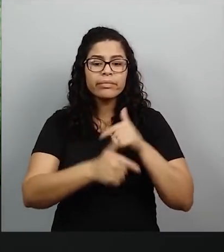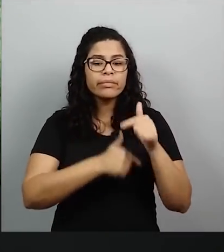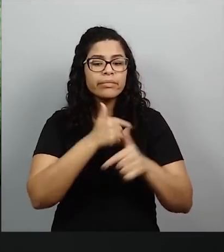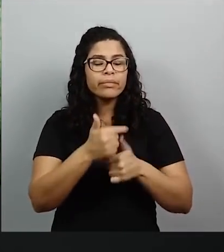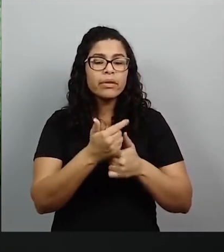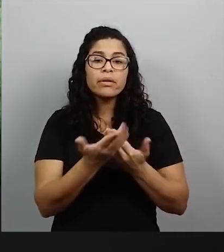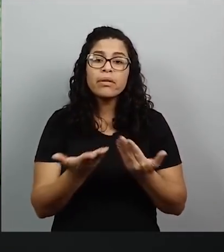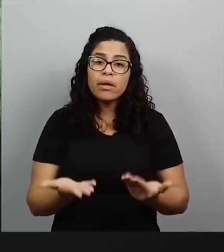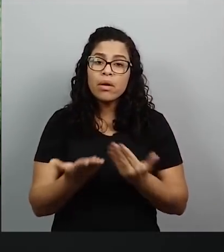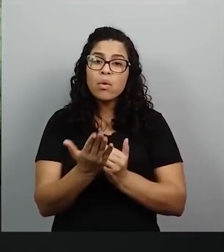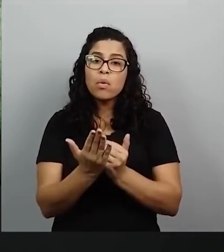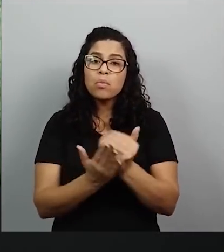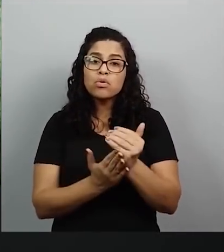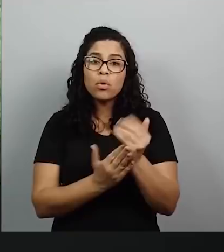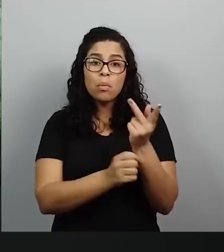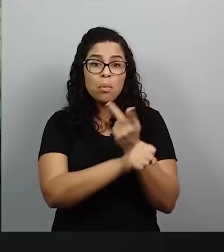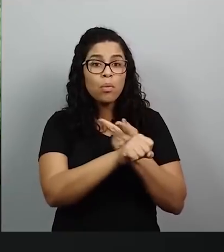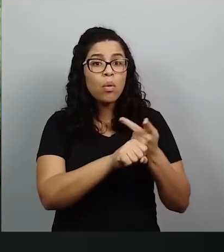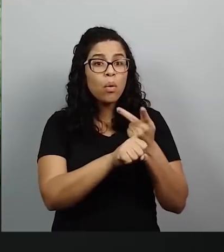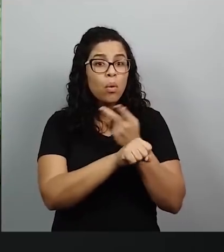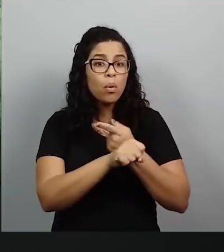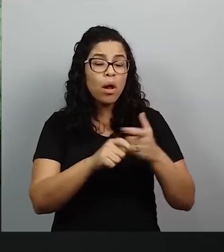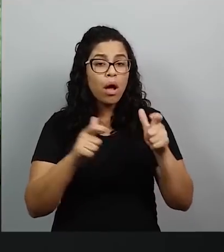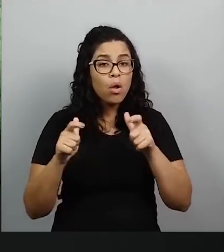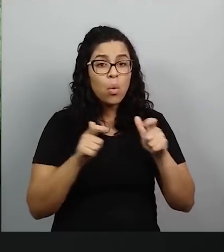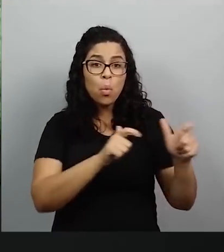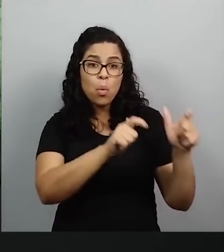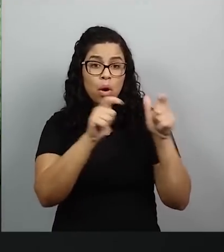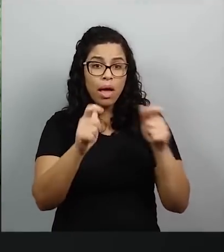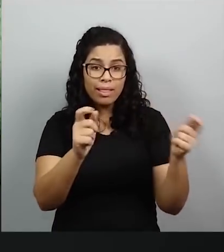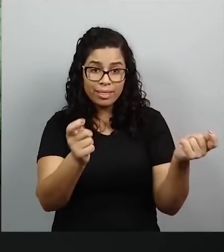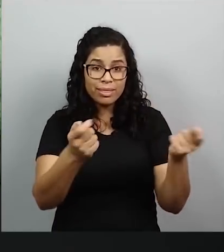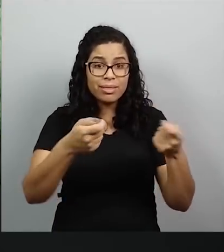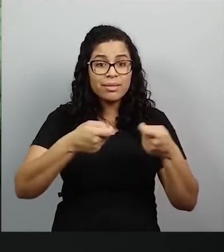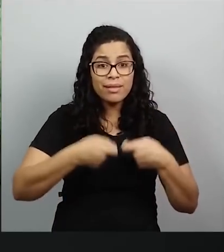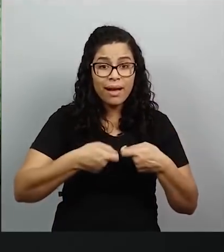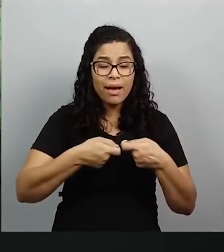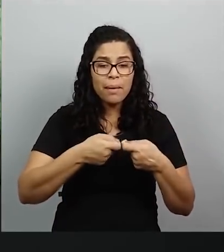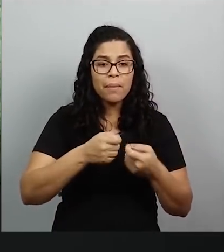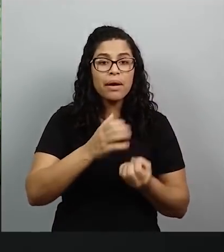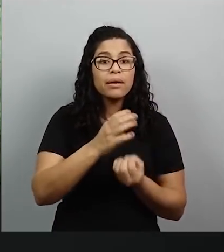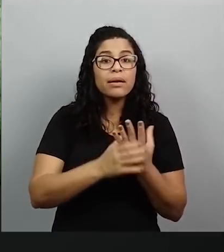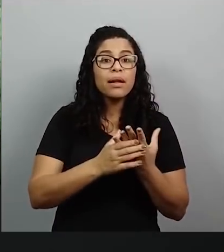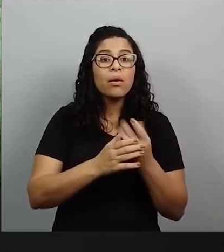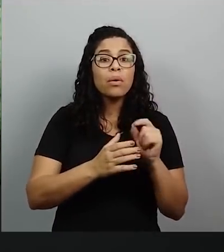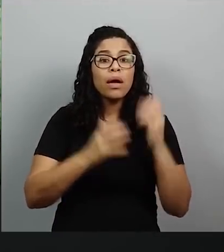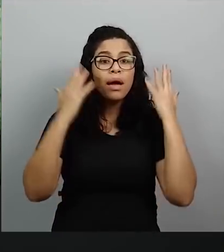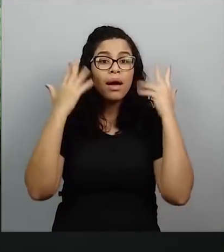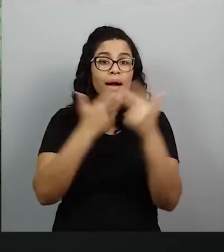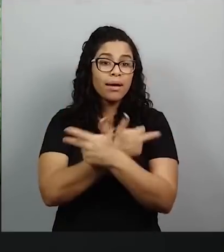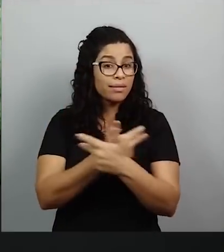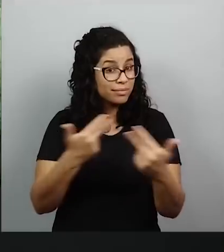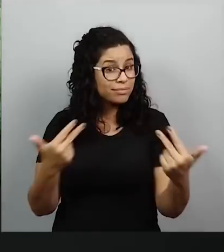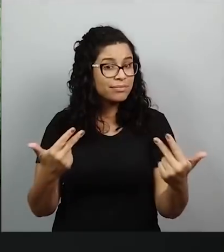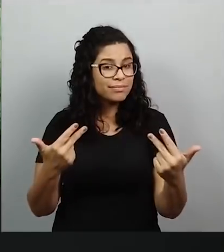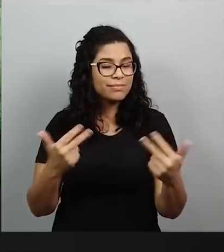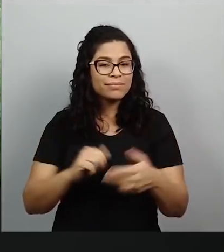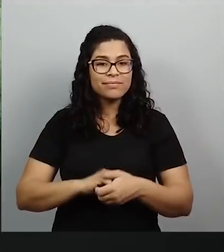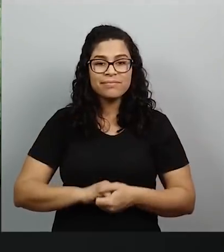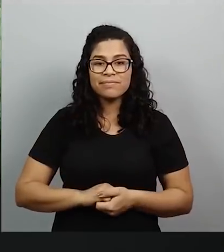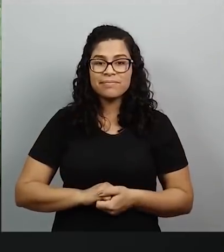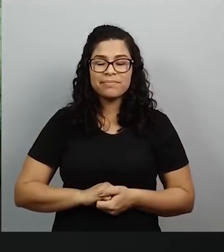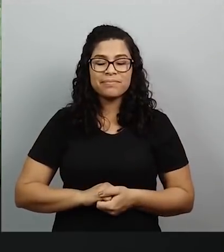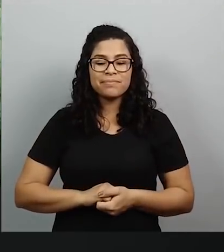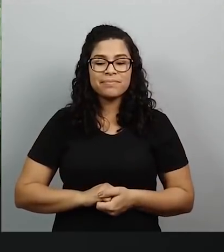carne. E começaram então a procurar campos onde fosse possível a criação de animais. Então,